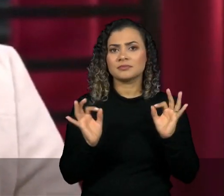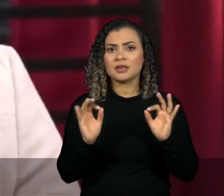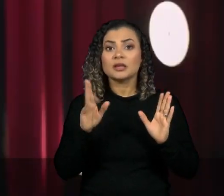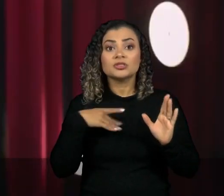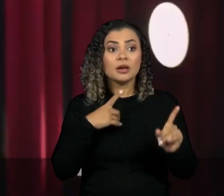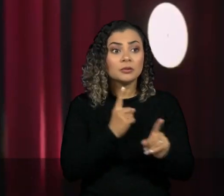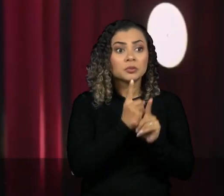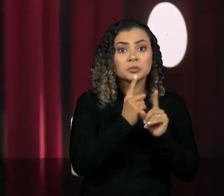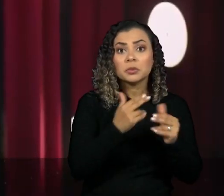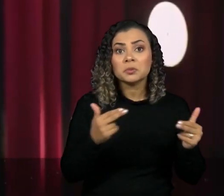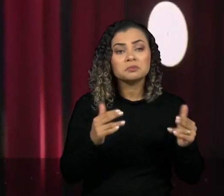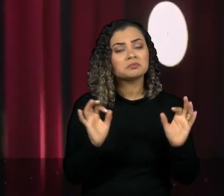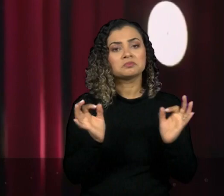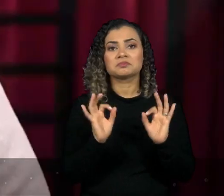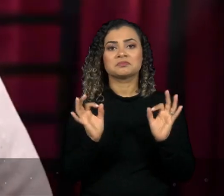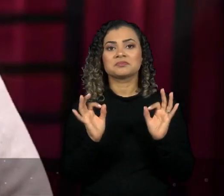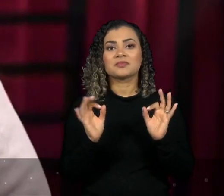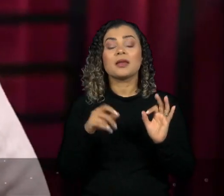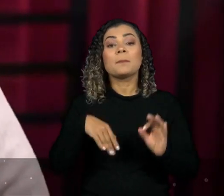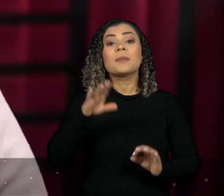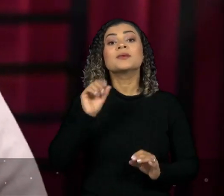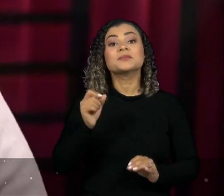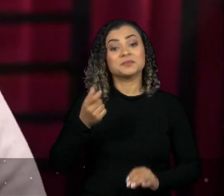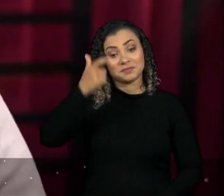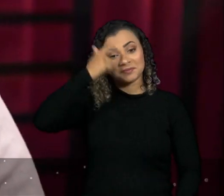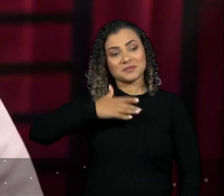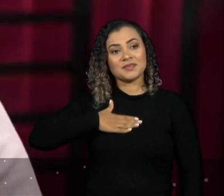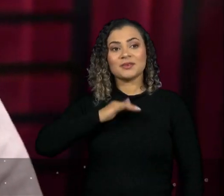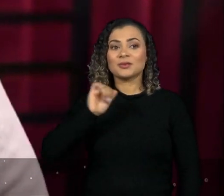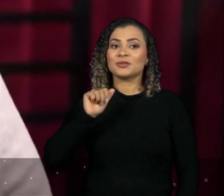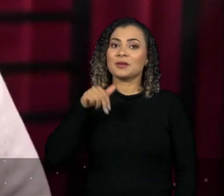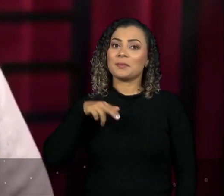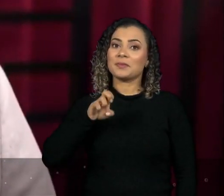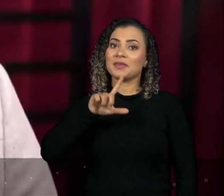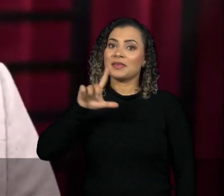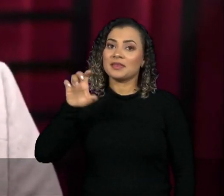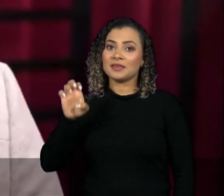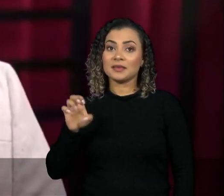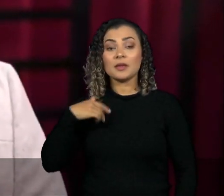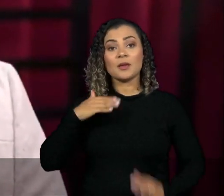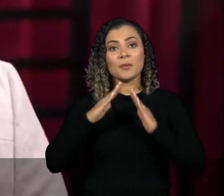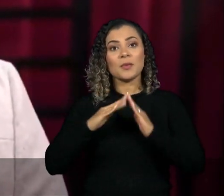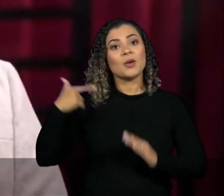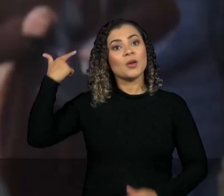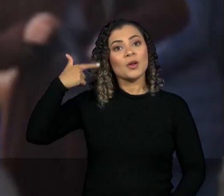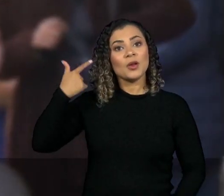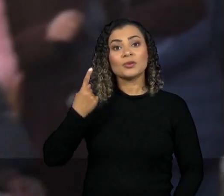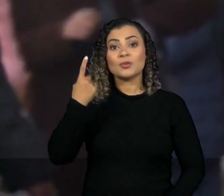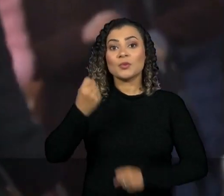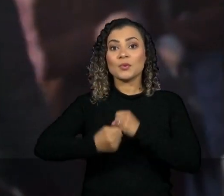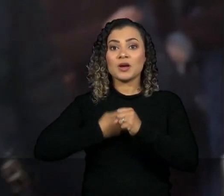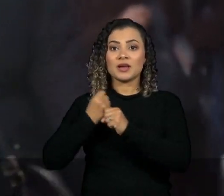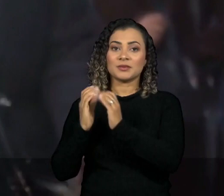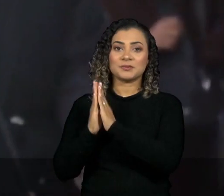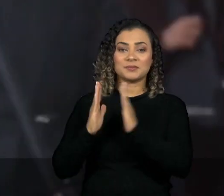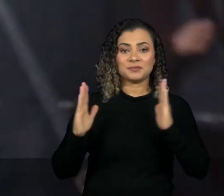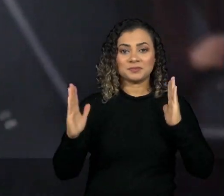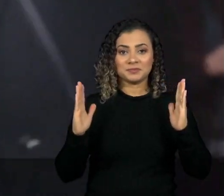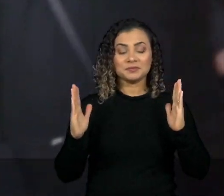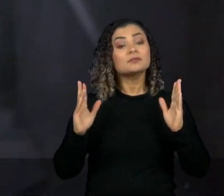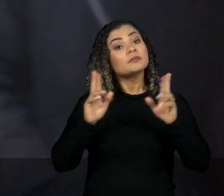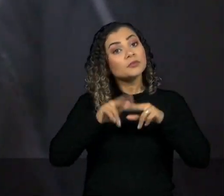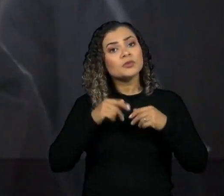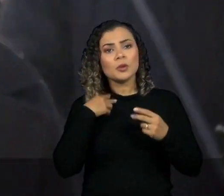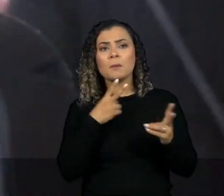outro lugar. Vai muito além disso. Eu sou Jamile Ribeiro, sou jornalista e moro em Londres há pouco mais de um ano. Eu já tinha percebido e participado